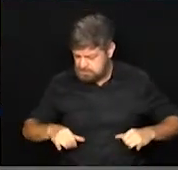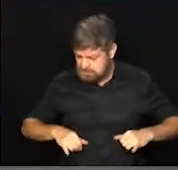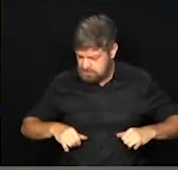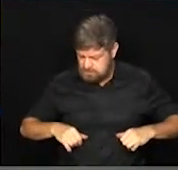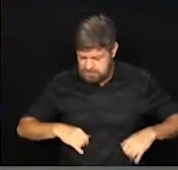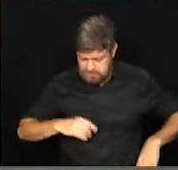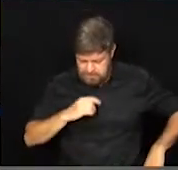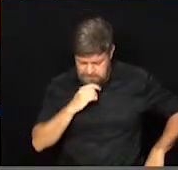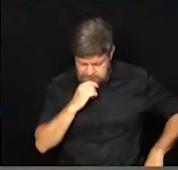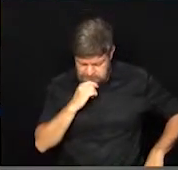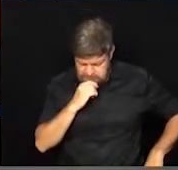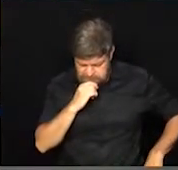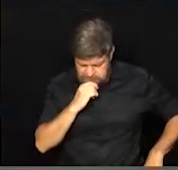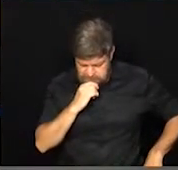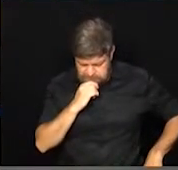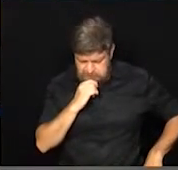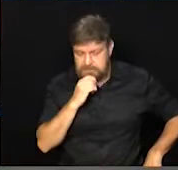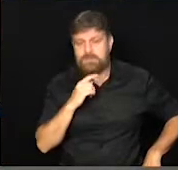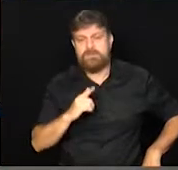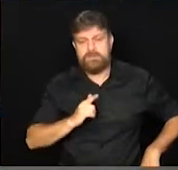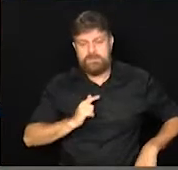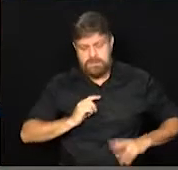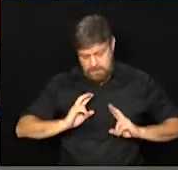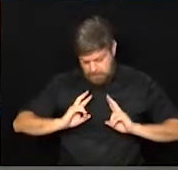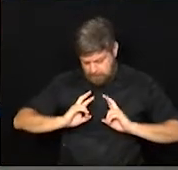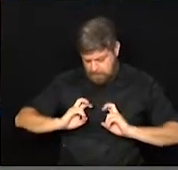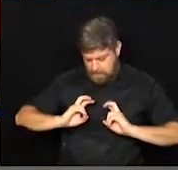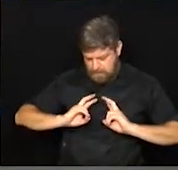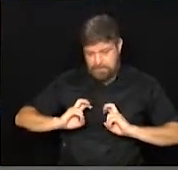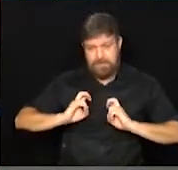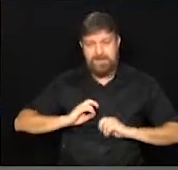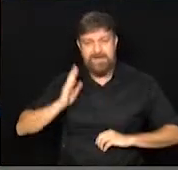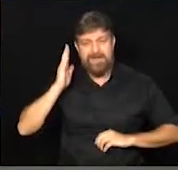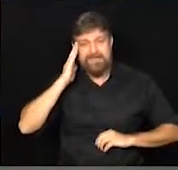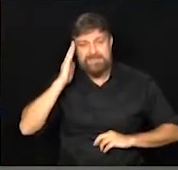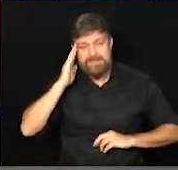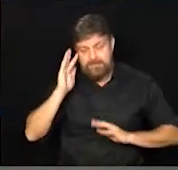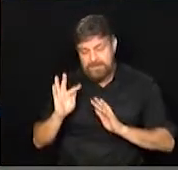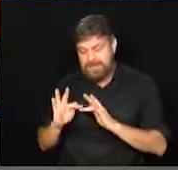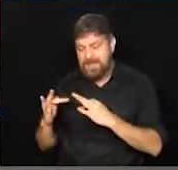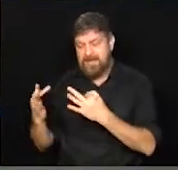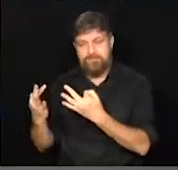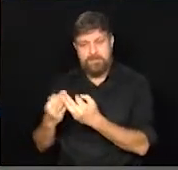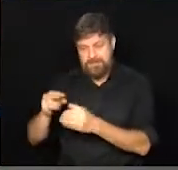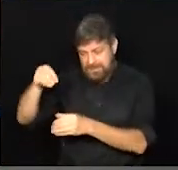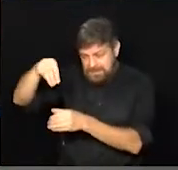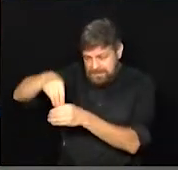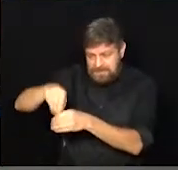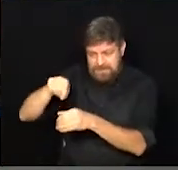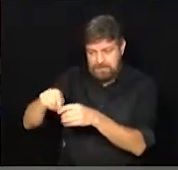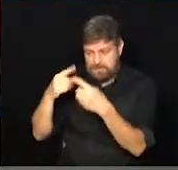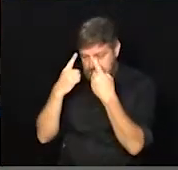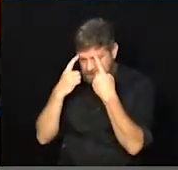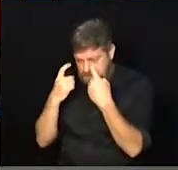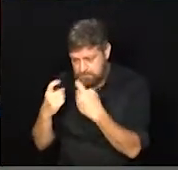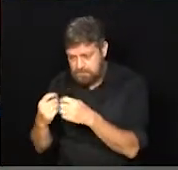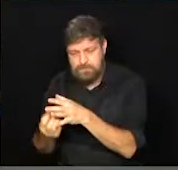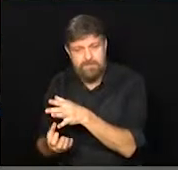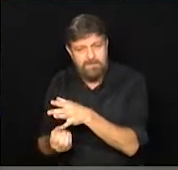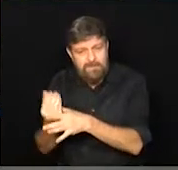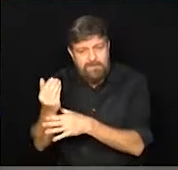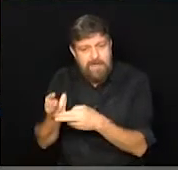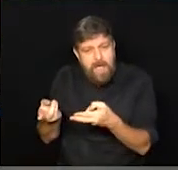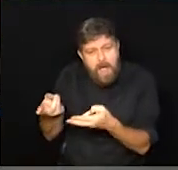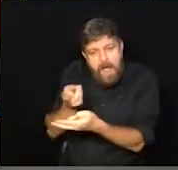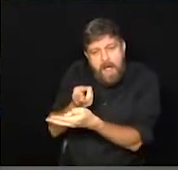que a violência, quando a violência acontece dentro de relações familiares, dentro de relações afetivas,